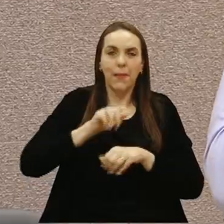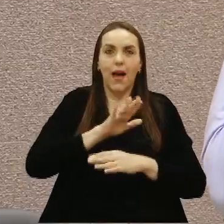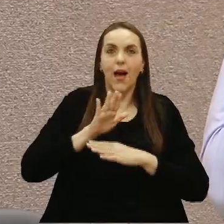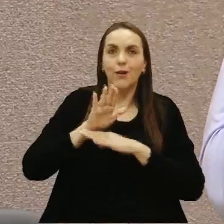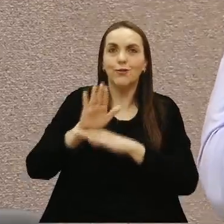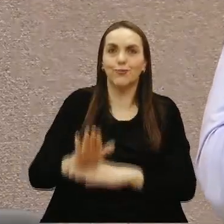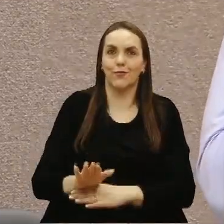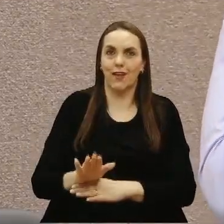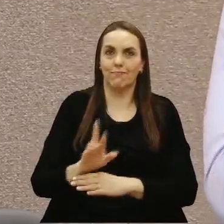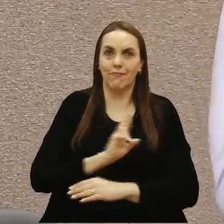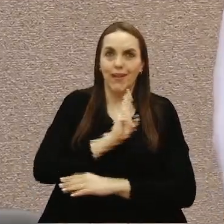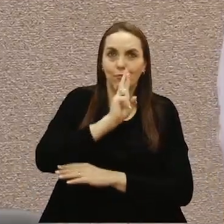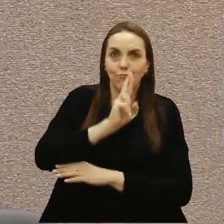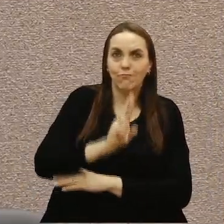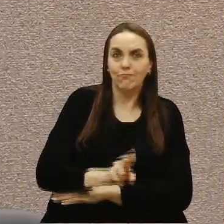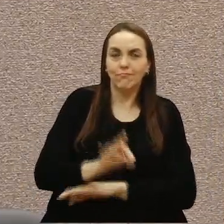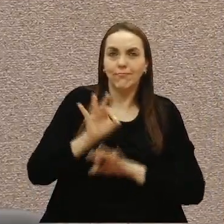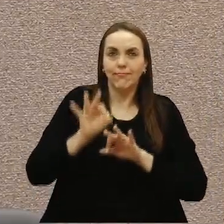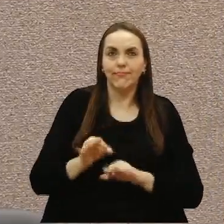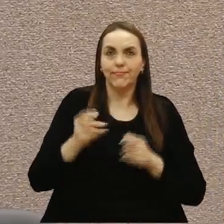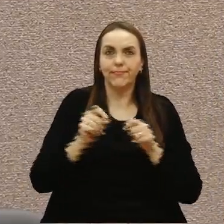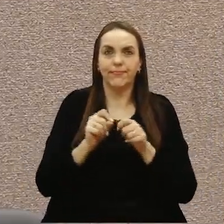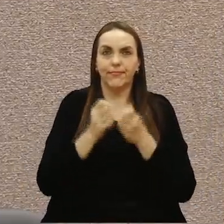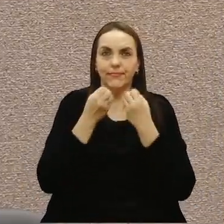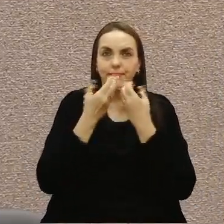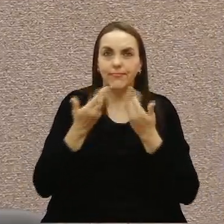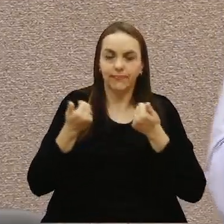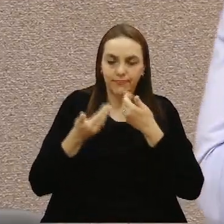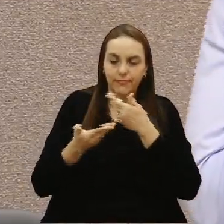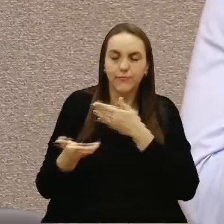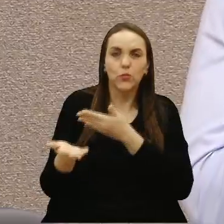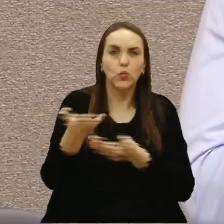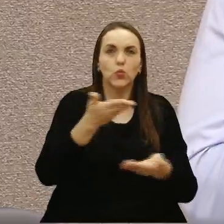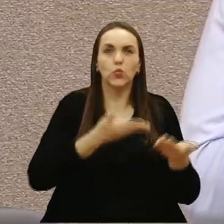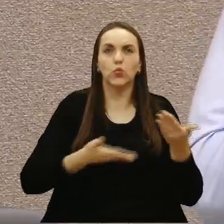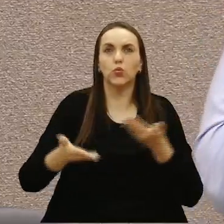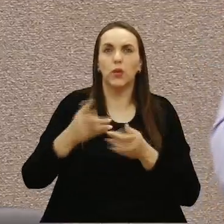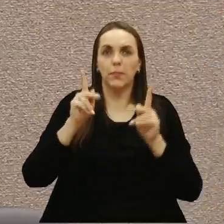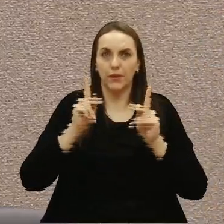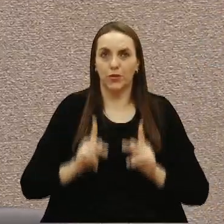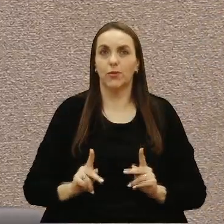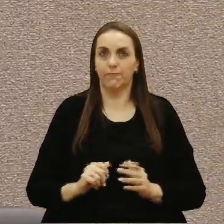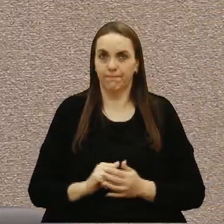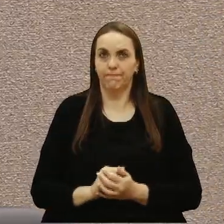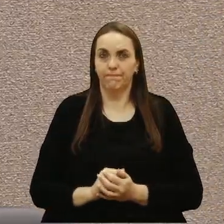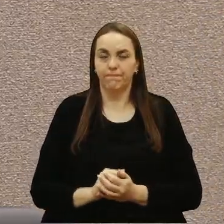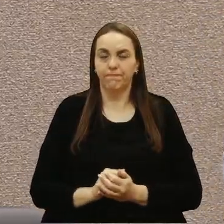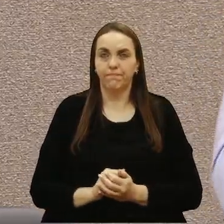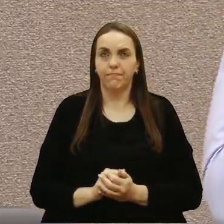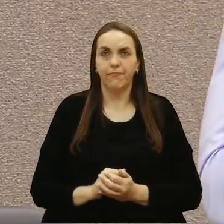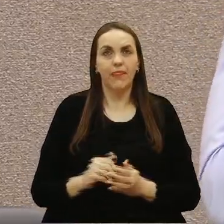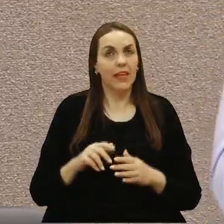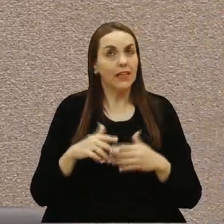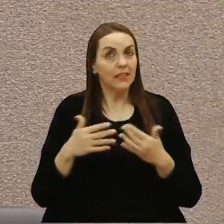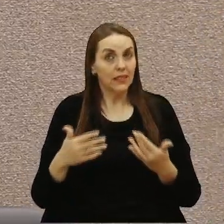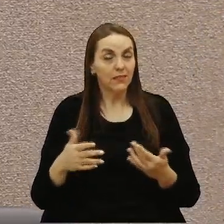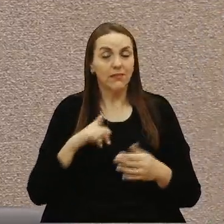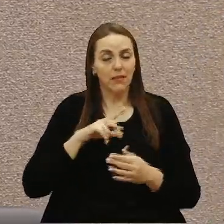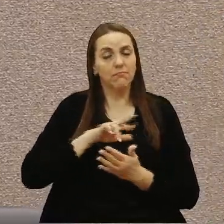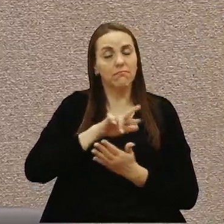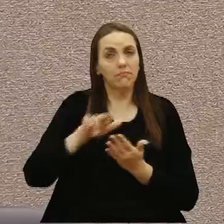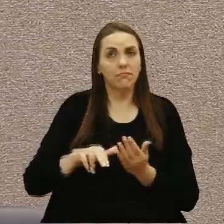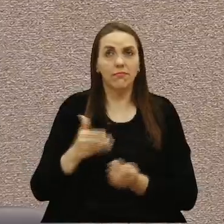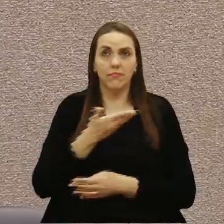resultado, que é fazer aquele bem chegar a quem precisava naquele momento. E aqui, eu tenho diversos